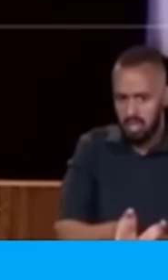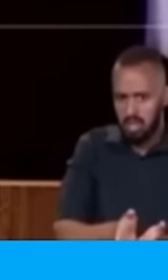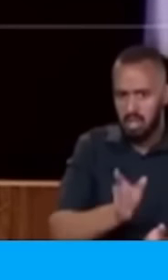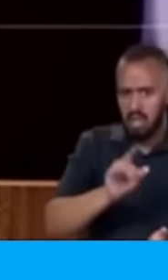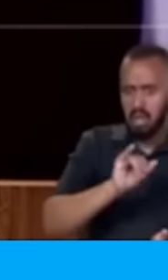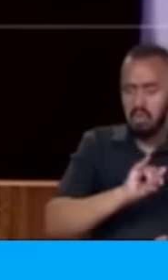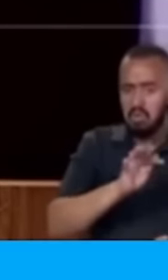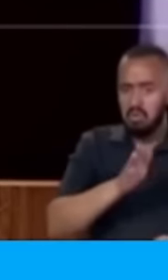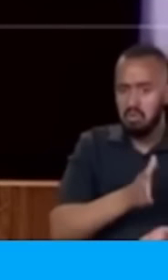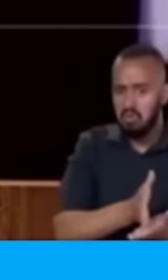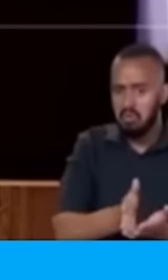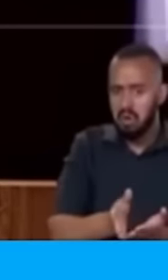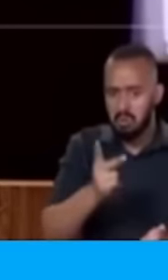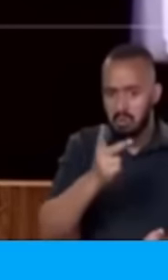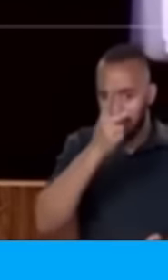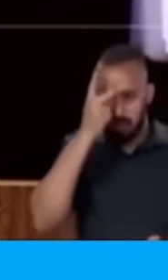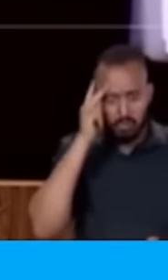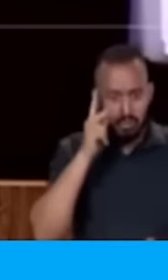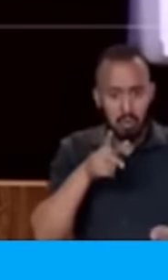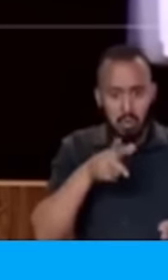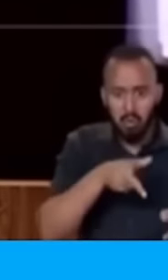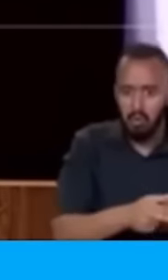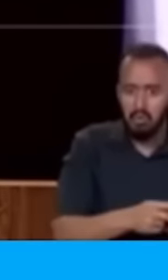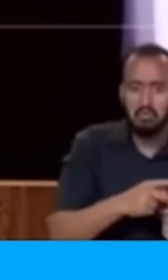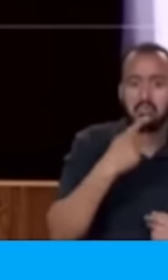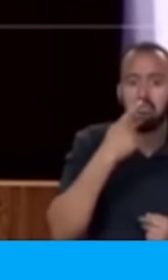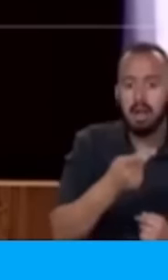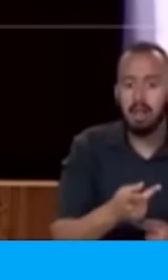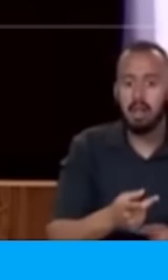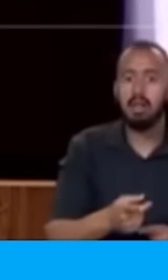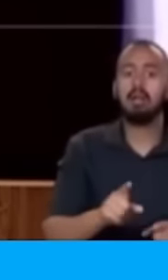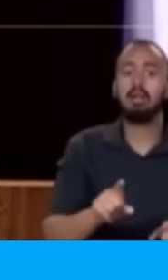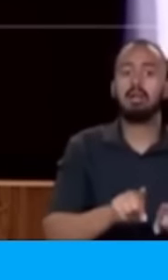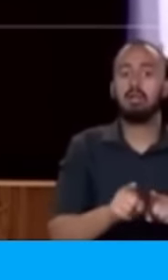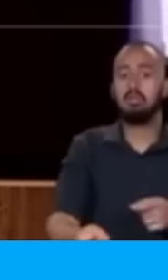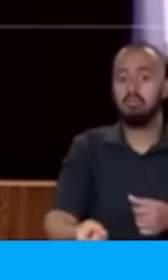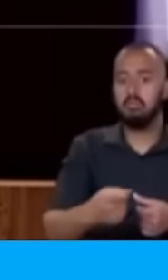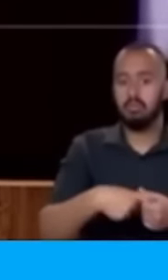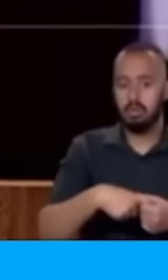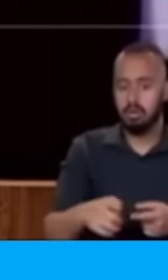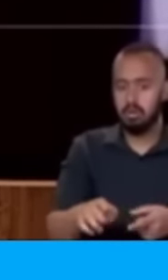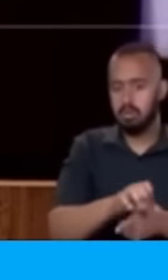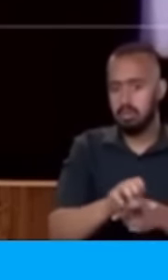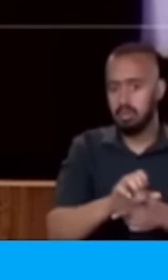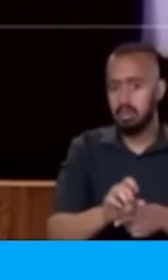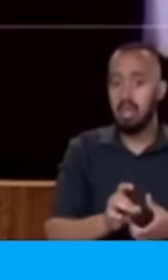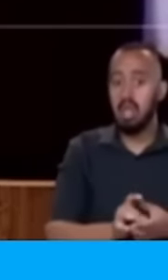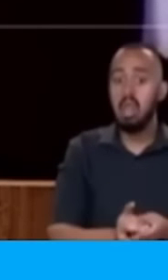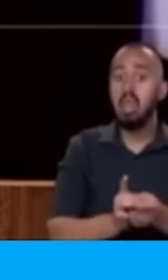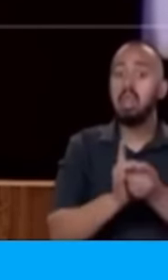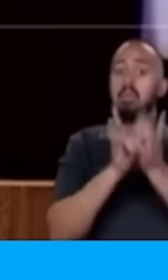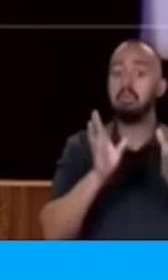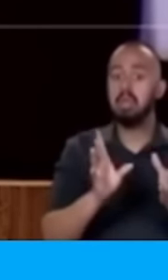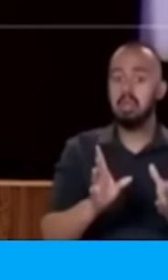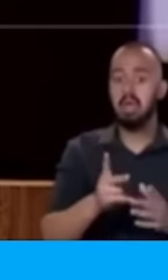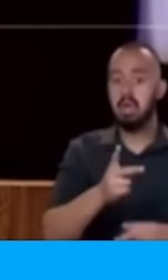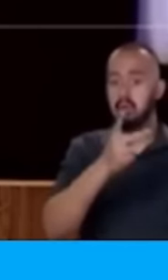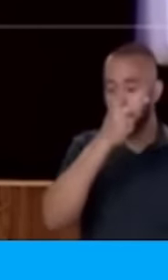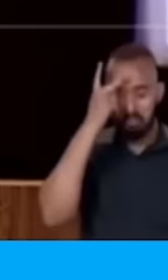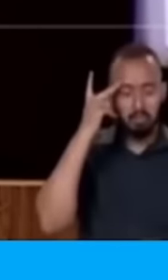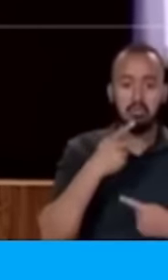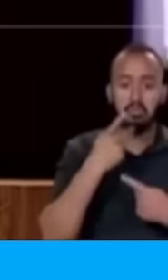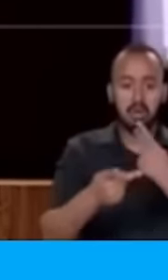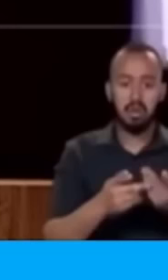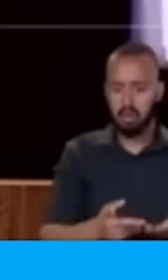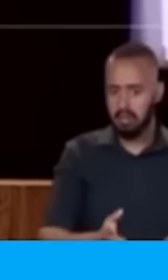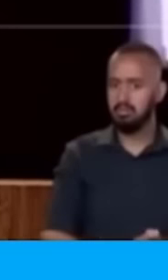no sentido de se acatar integralmente a Constituição e a garantia da liberdade de ausência de qualquer tipo de censura. Portanto,